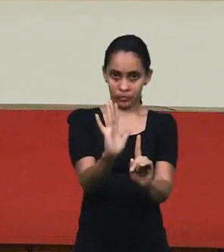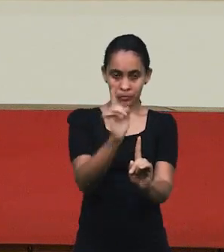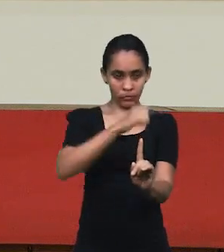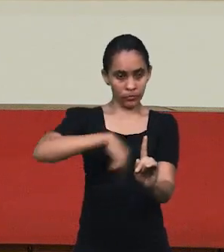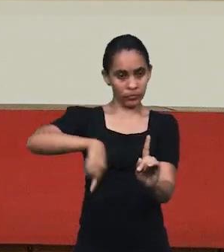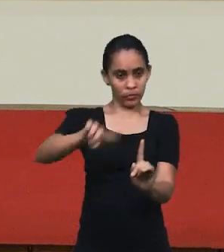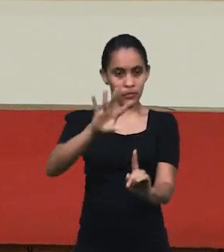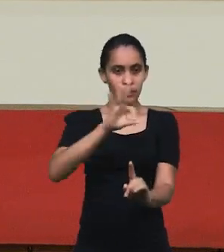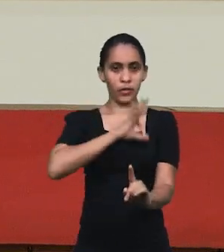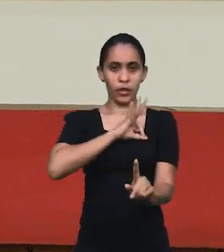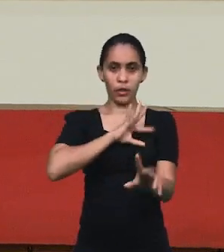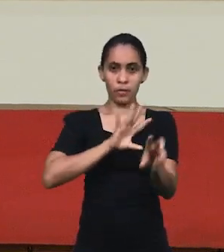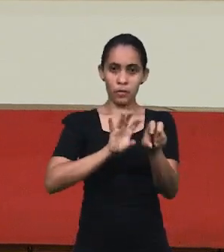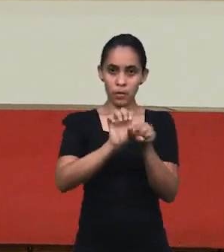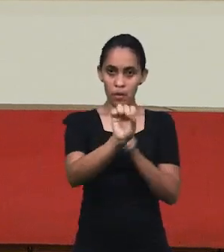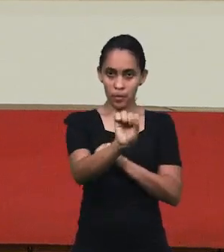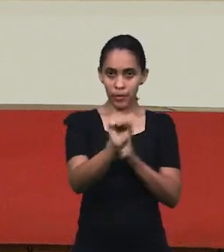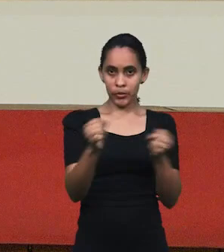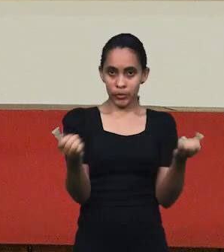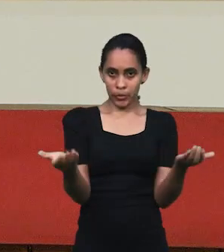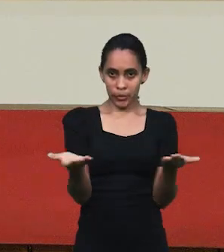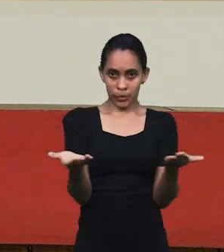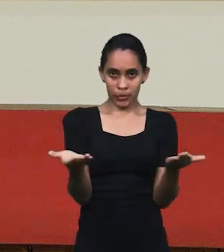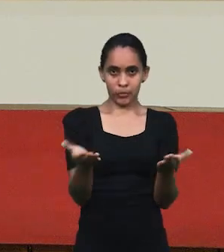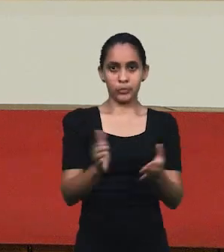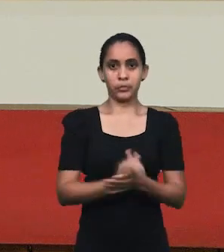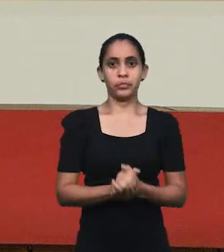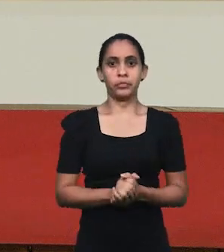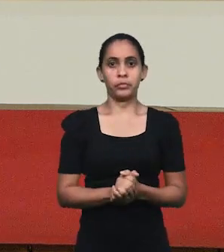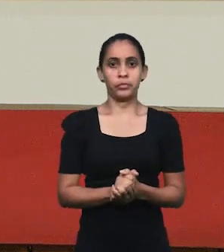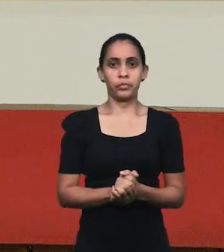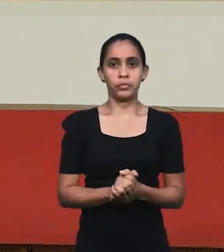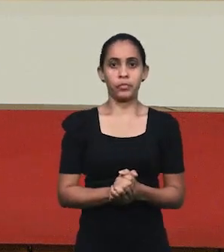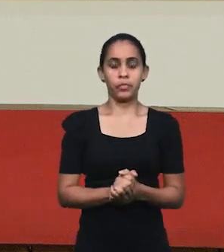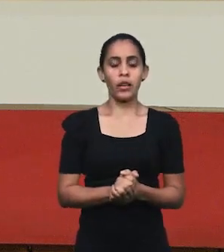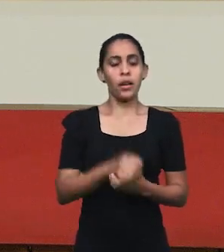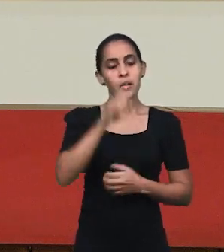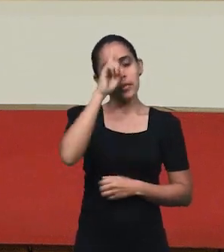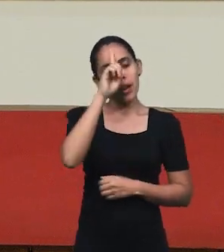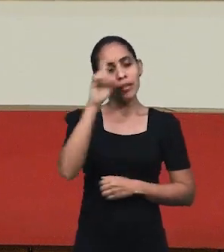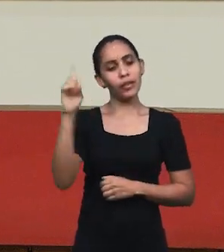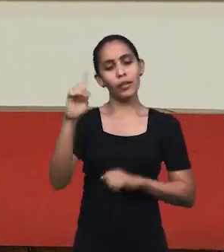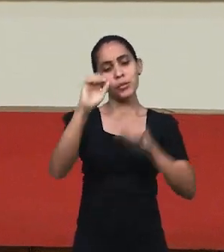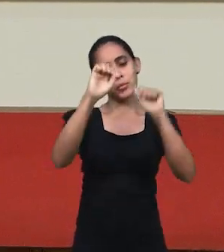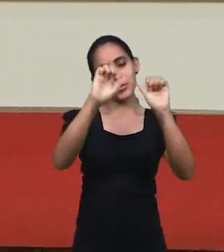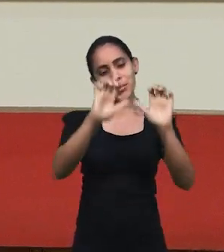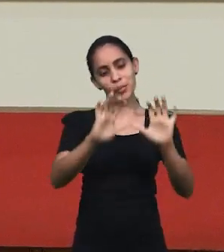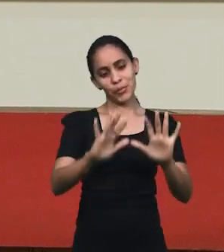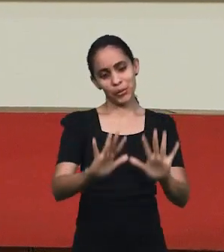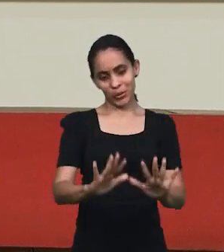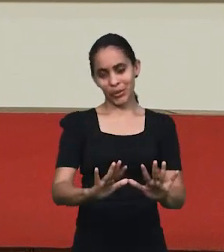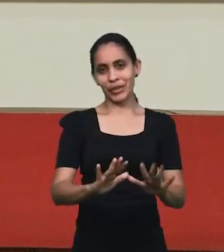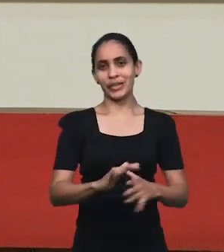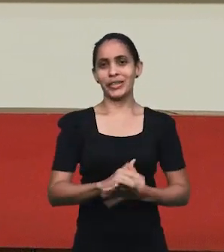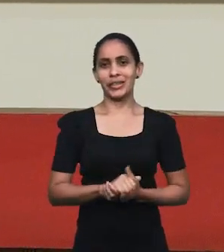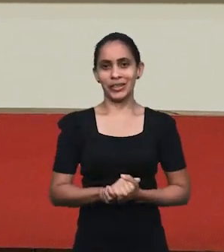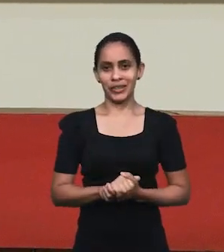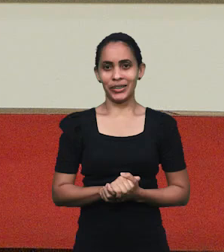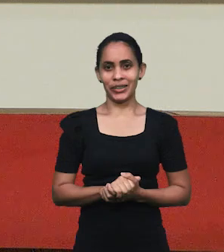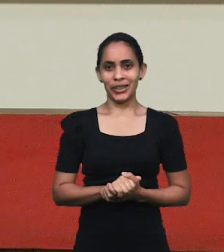vós, pelos soldados que estão se formando amanhã, para que Deus os